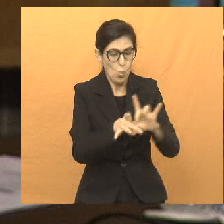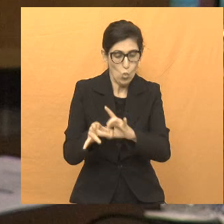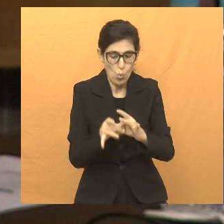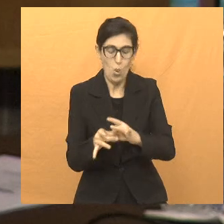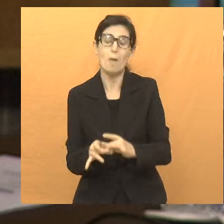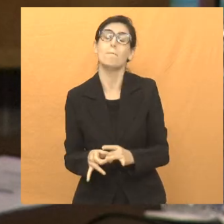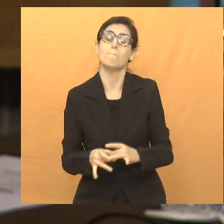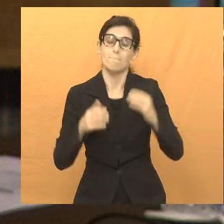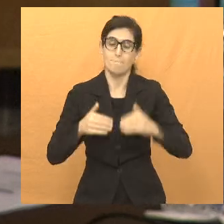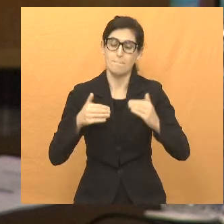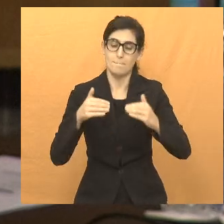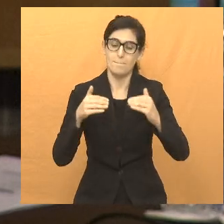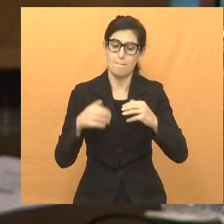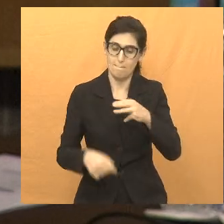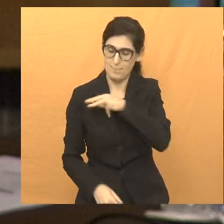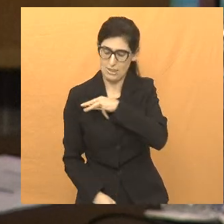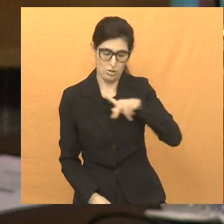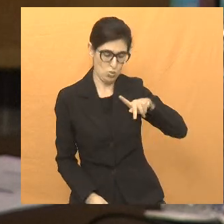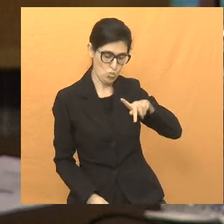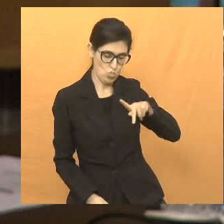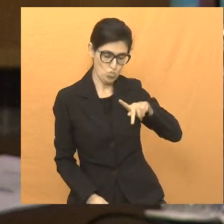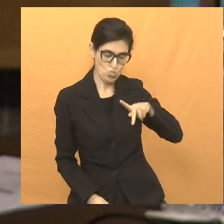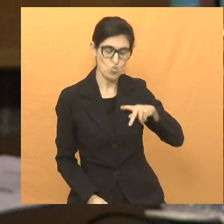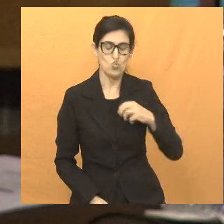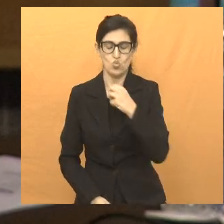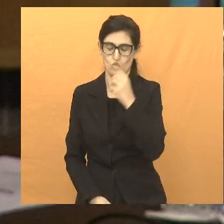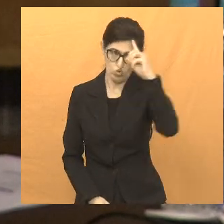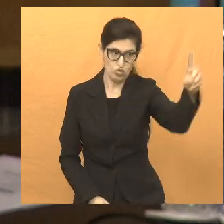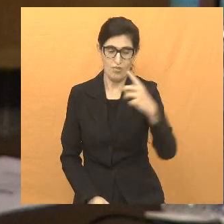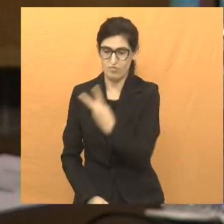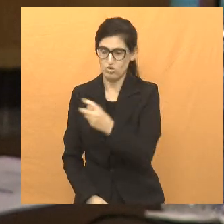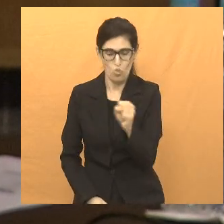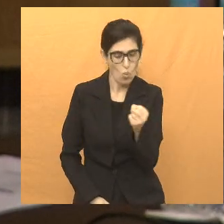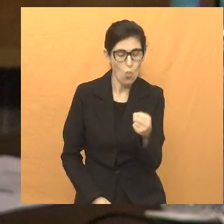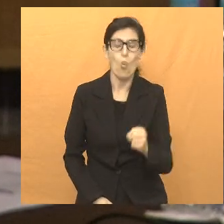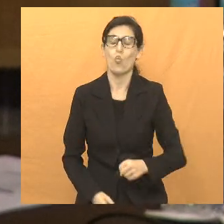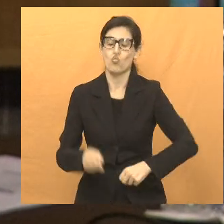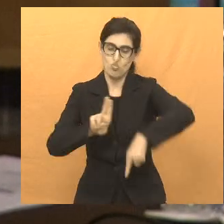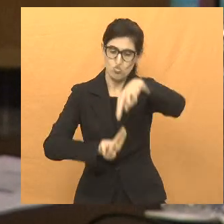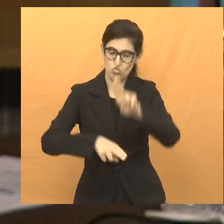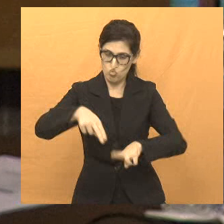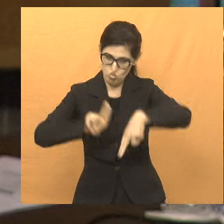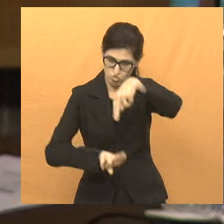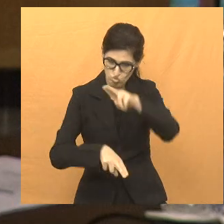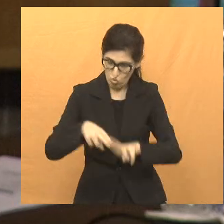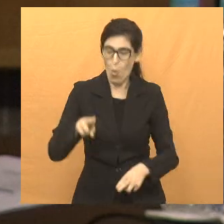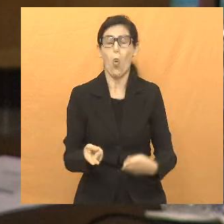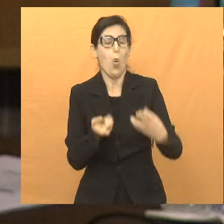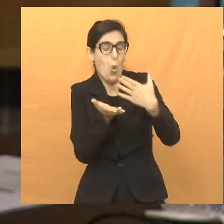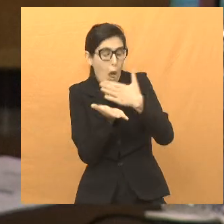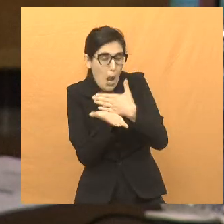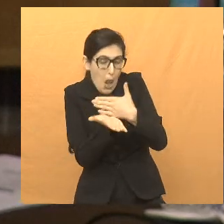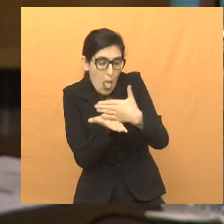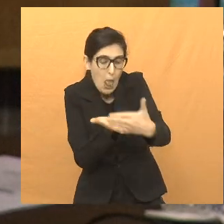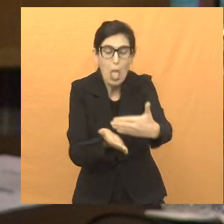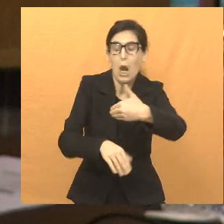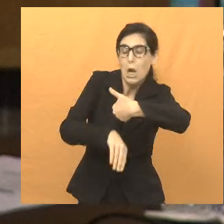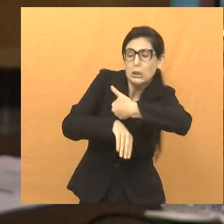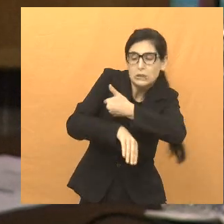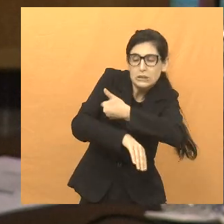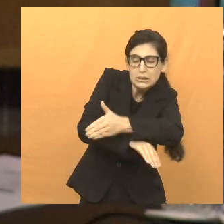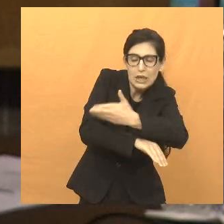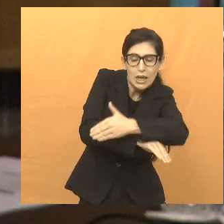Ministério Público. No próximo dia 28 de junho, nós iniciaremos uma sequência de treinamentos